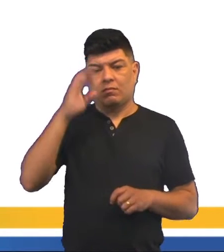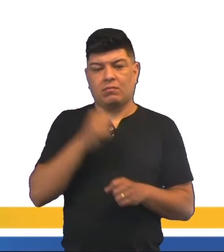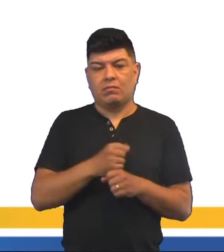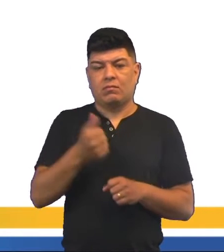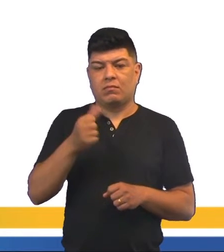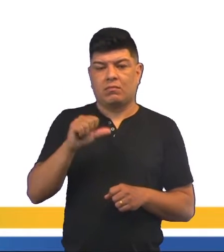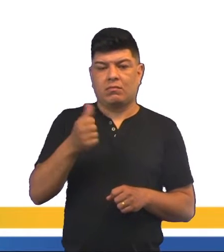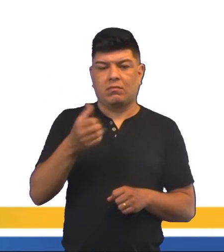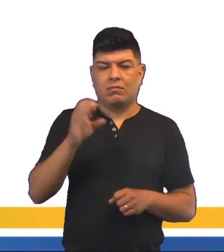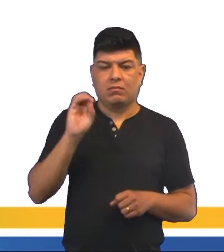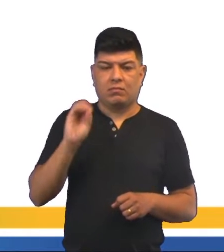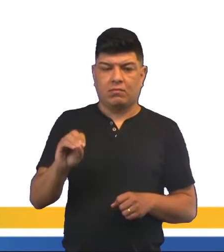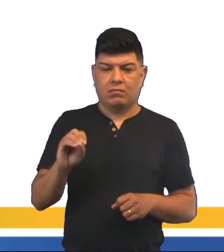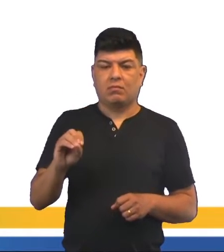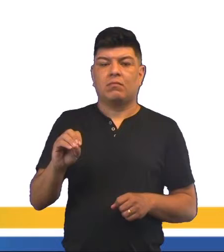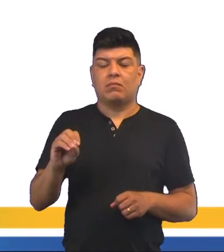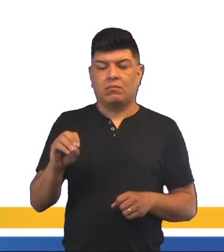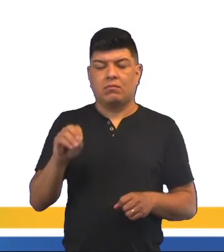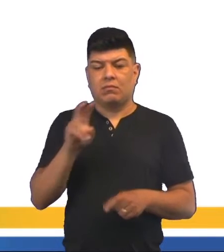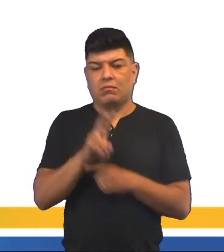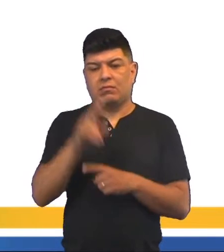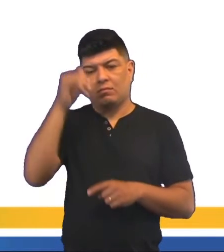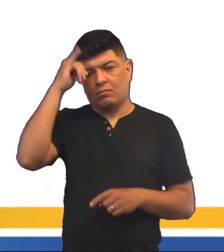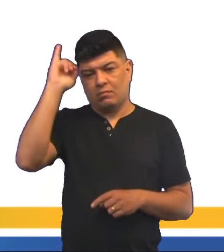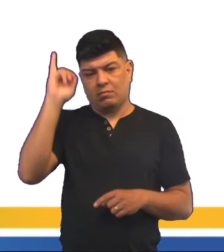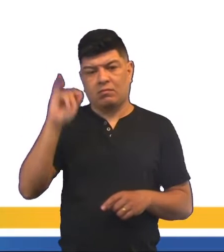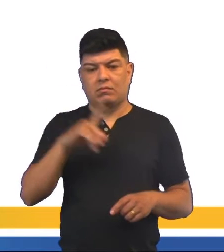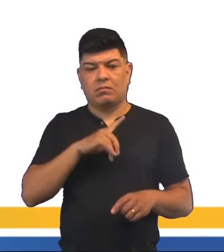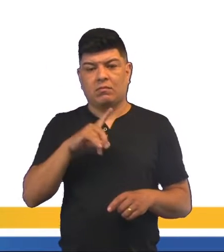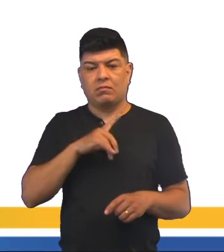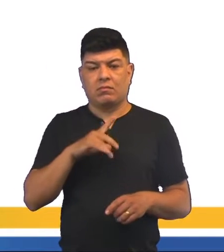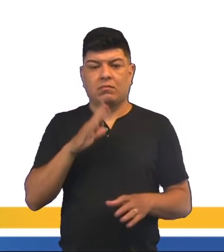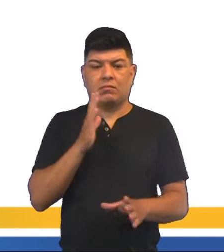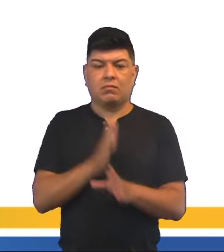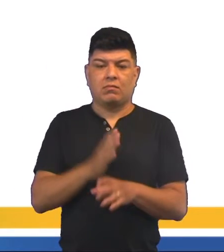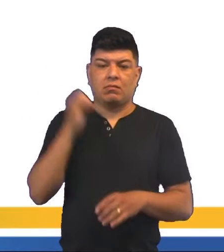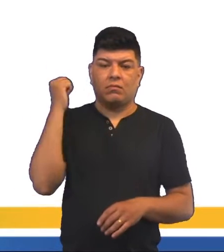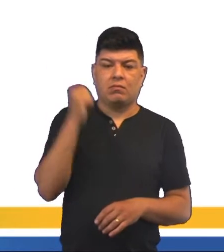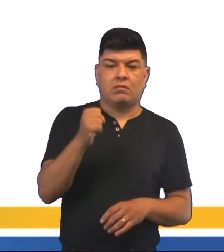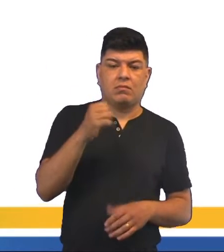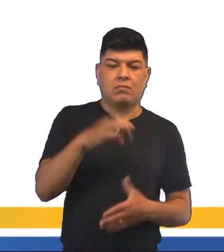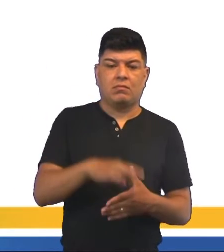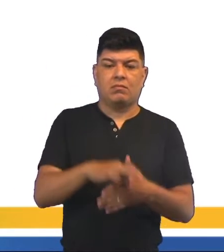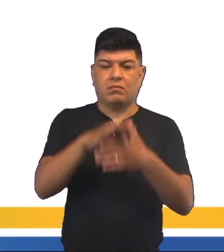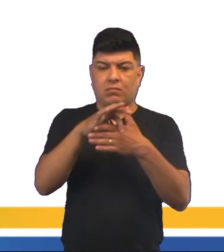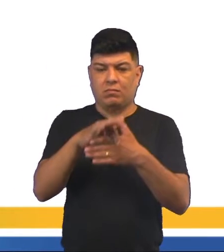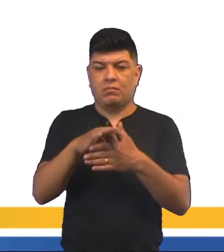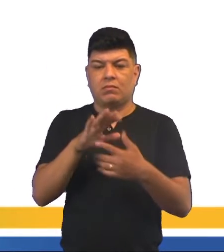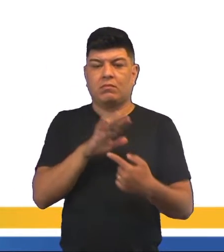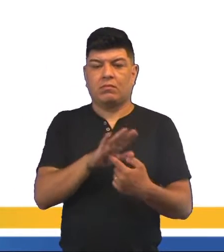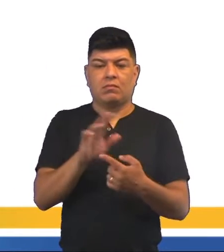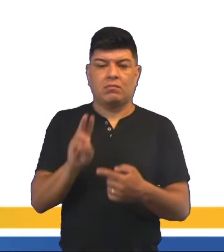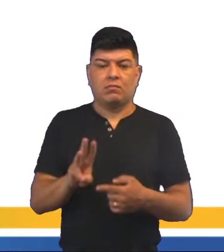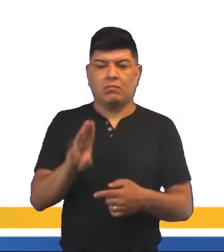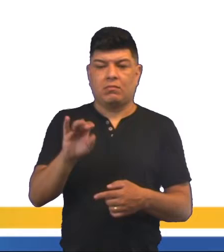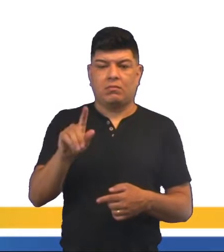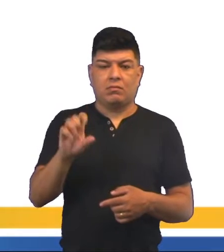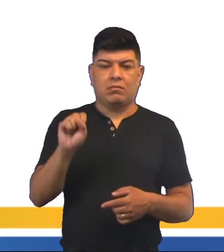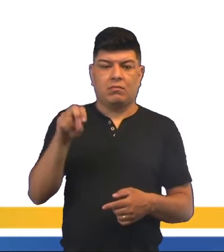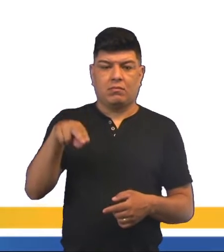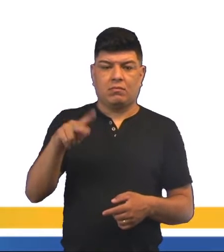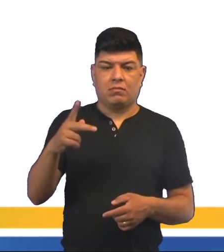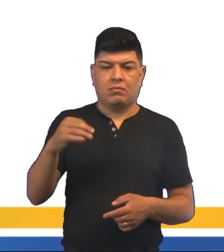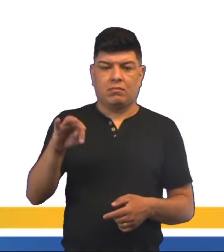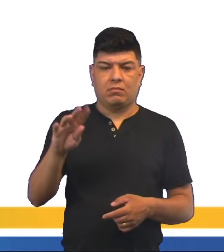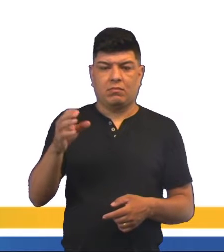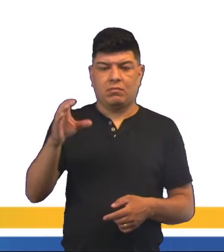que era o modelo agropecuário, pecuarista, né, a custa do assassinato de líderes representativos, né, como o Wilson